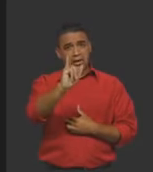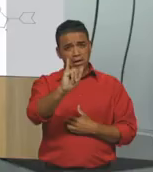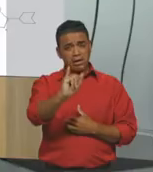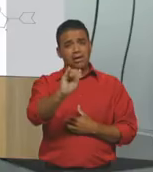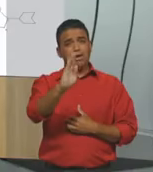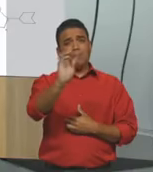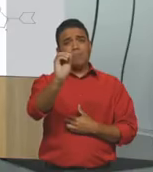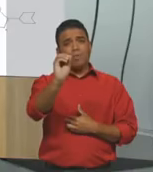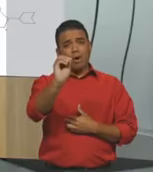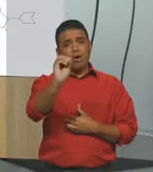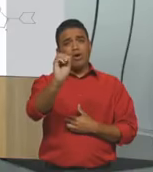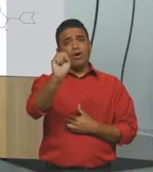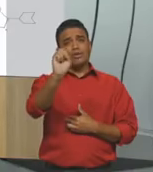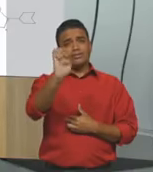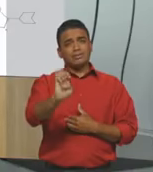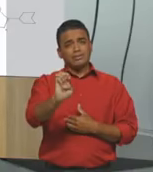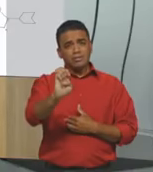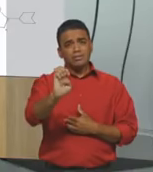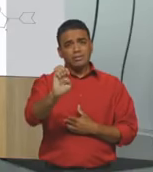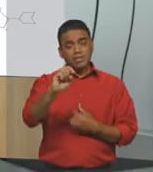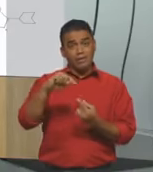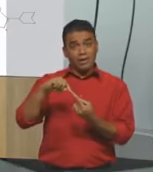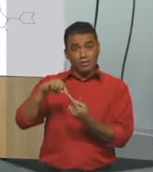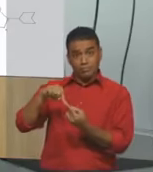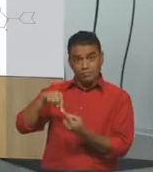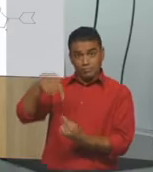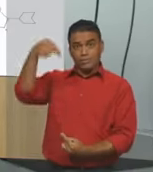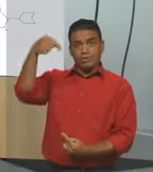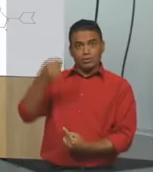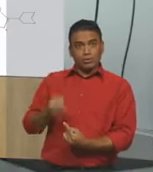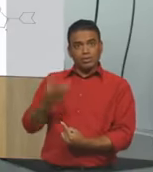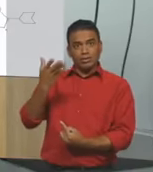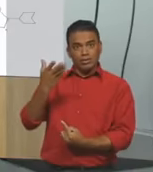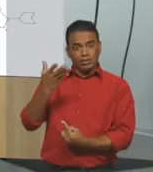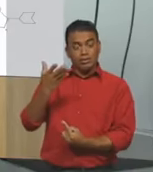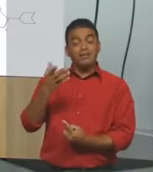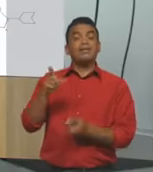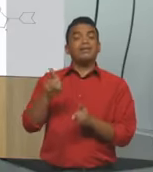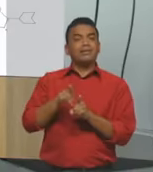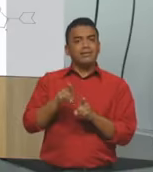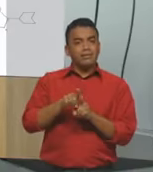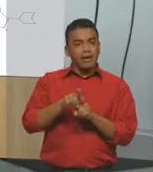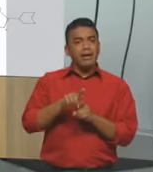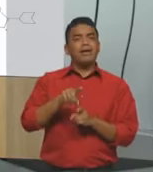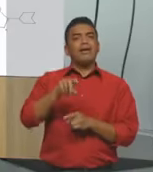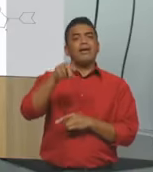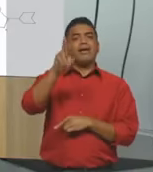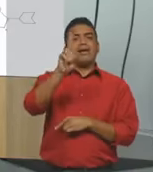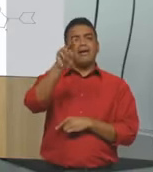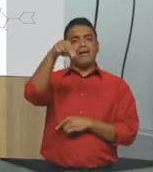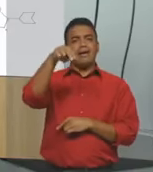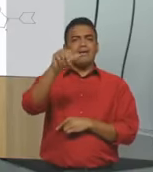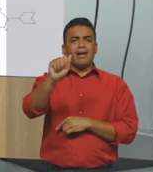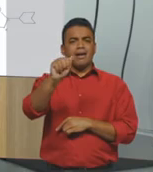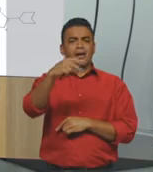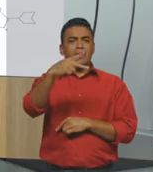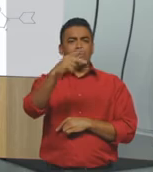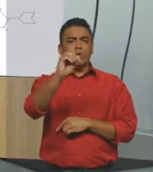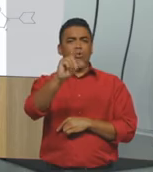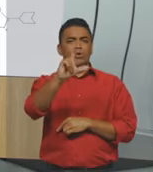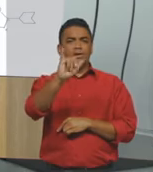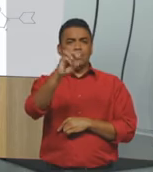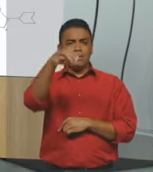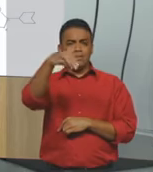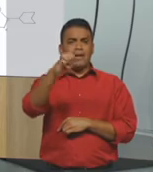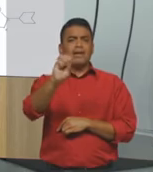uma fita de RNA, e a famosa RNA polimerase, que é uma enzima capaz, então,